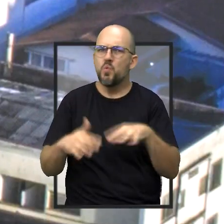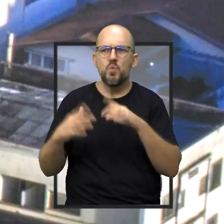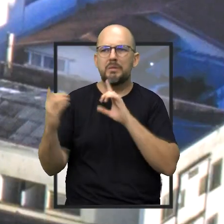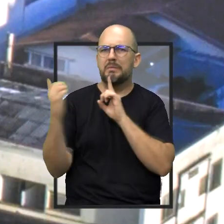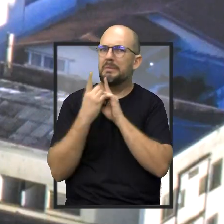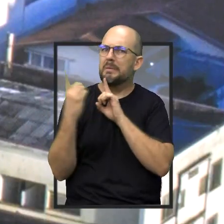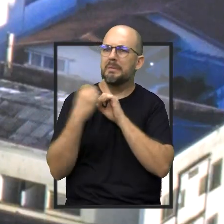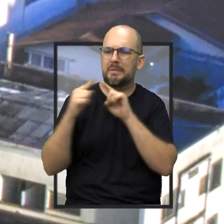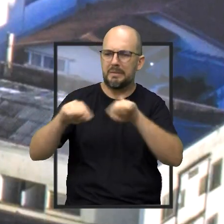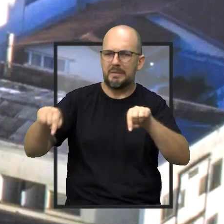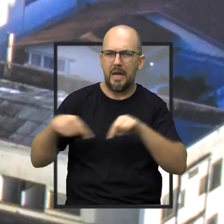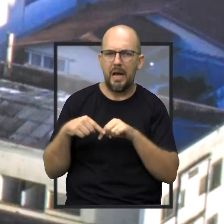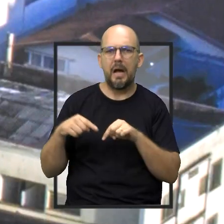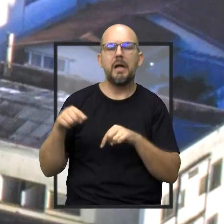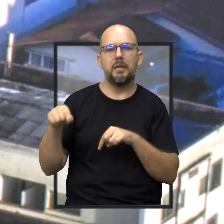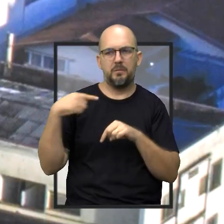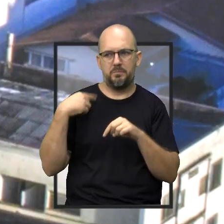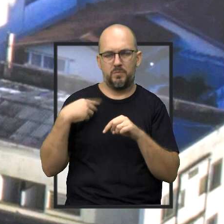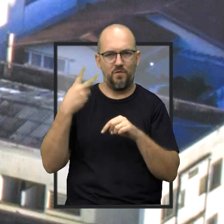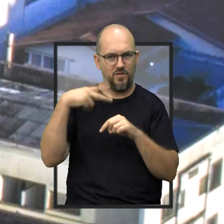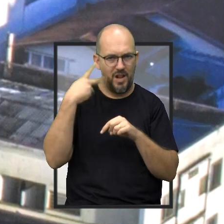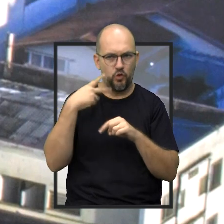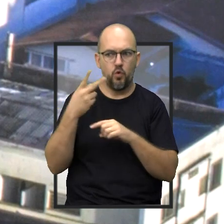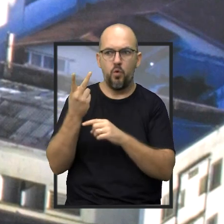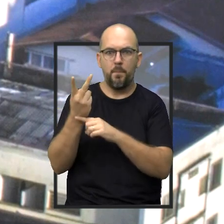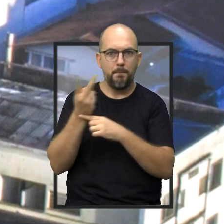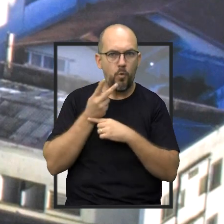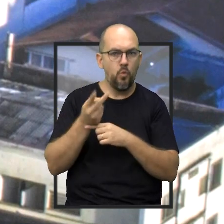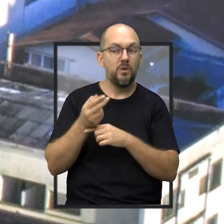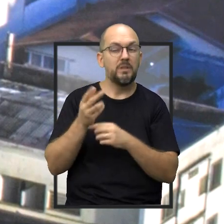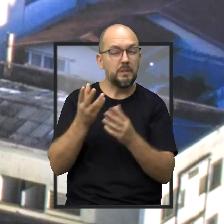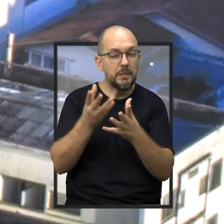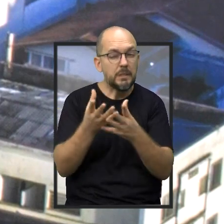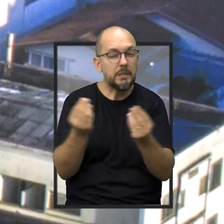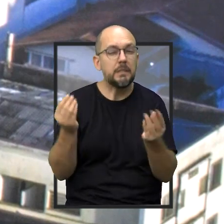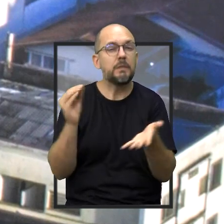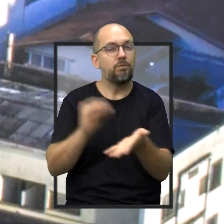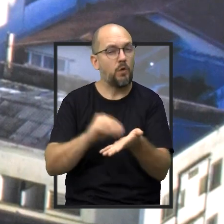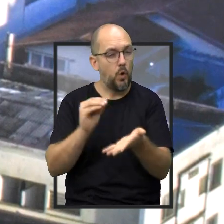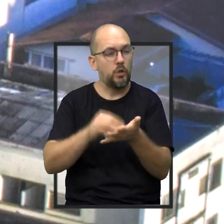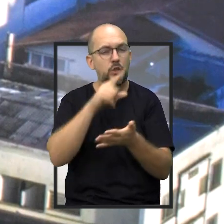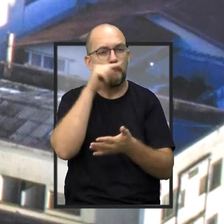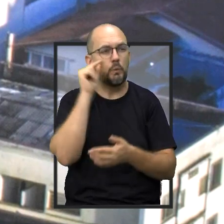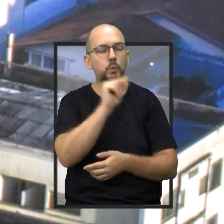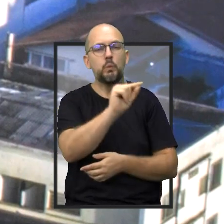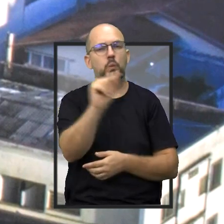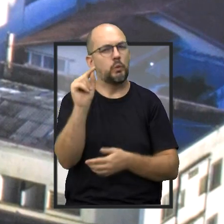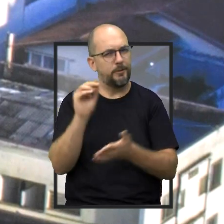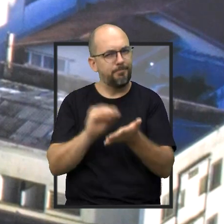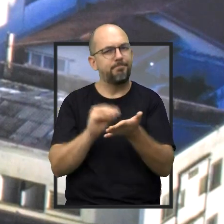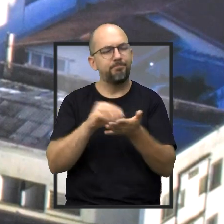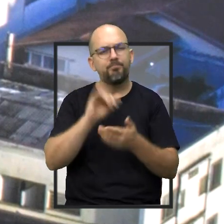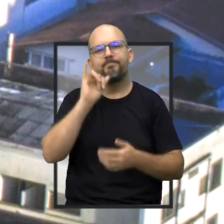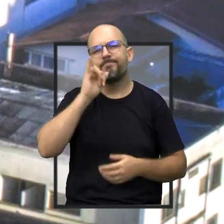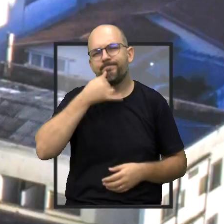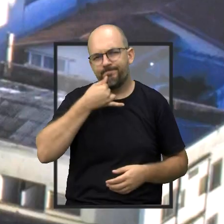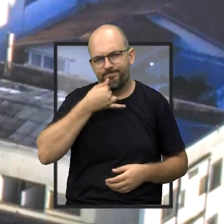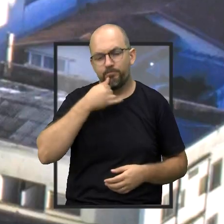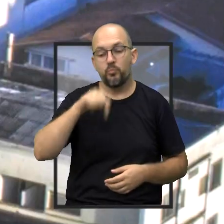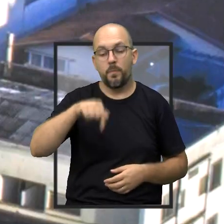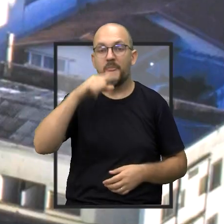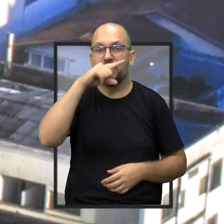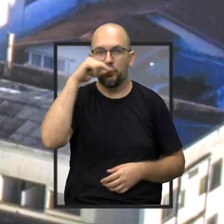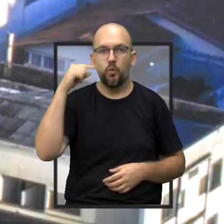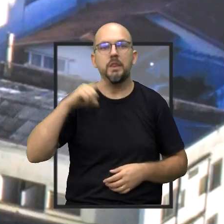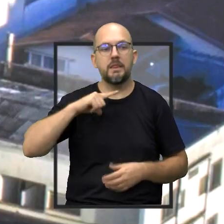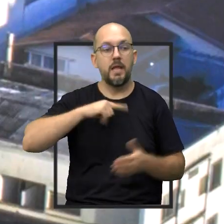nosso gabinete, através da Procuradoria. A gente vê que há uma fragilidade do município. Hoje, infelizmente, Jaú